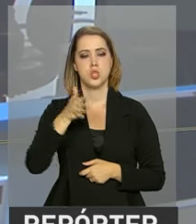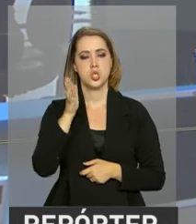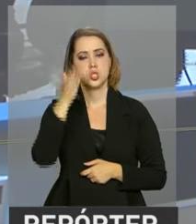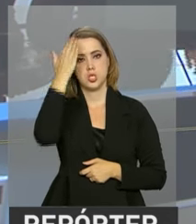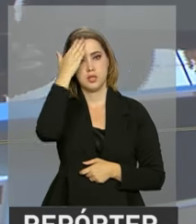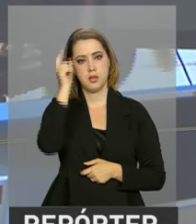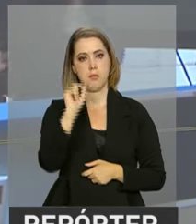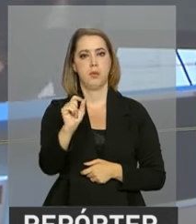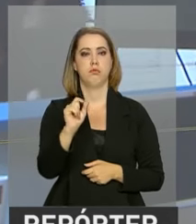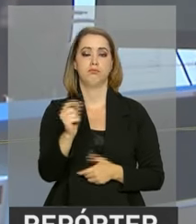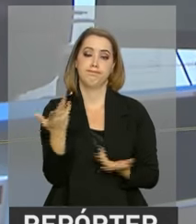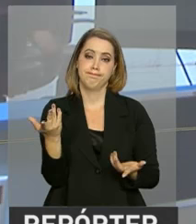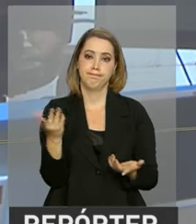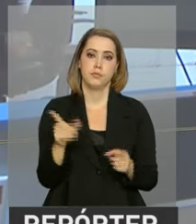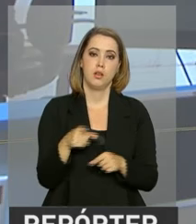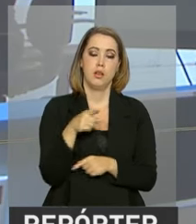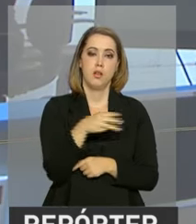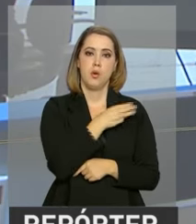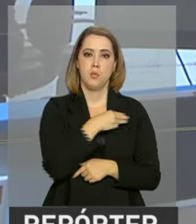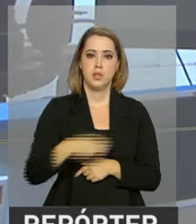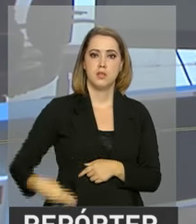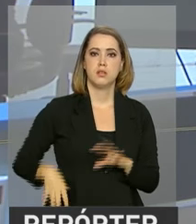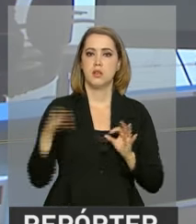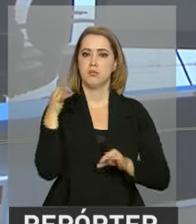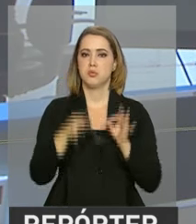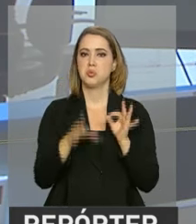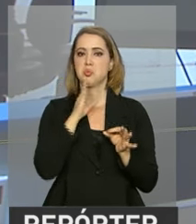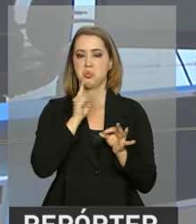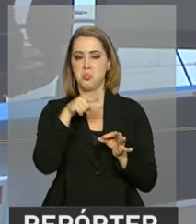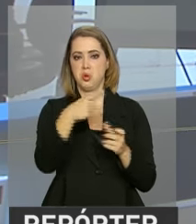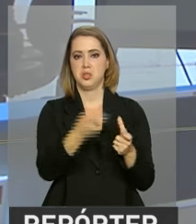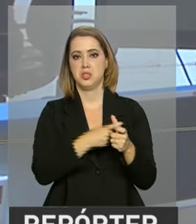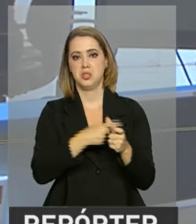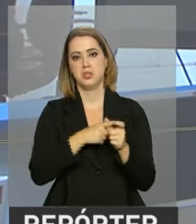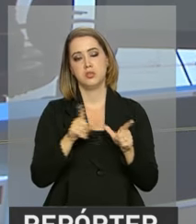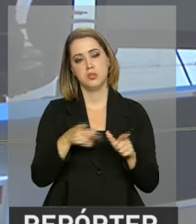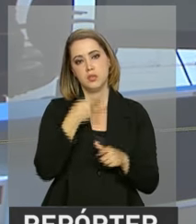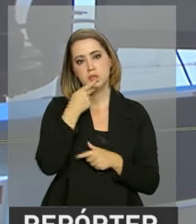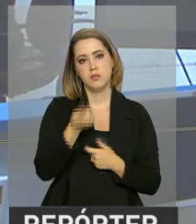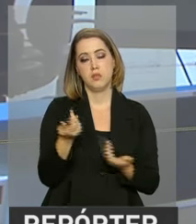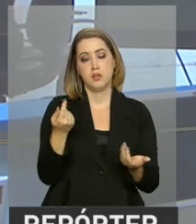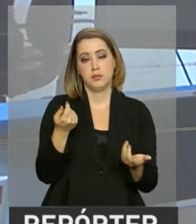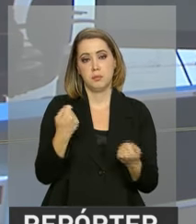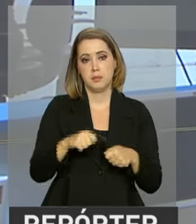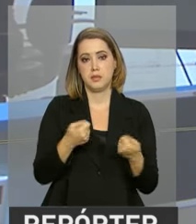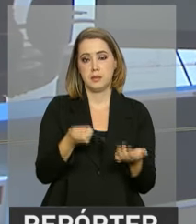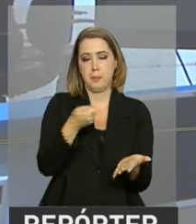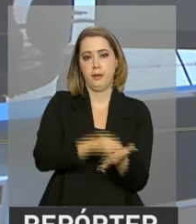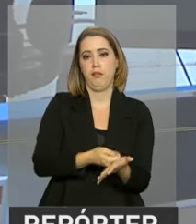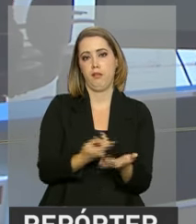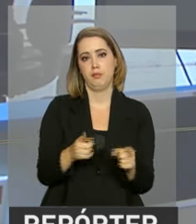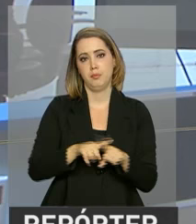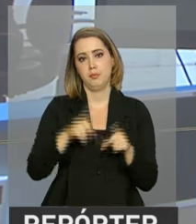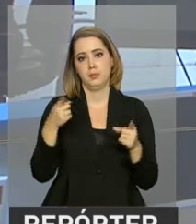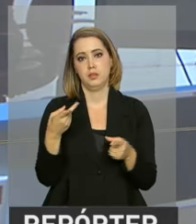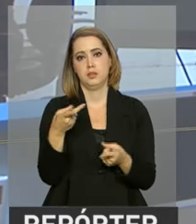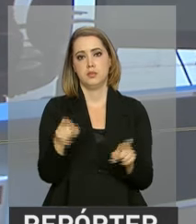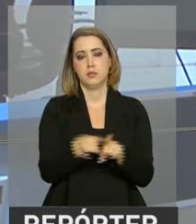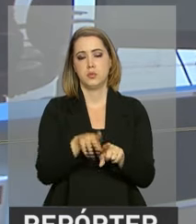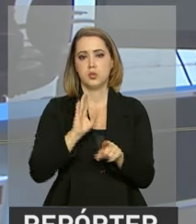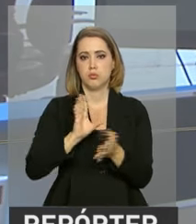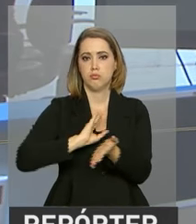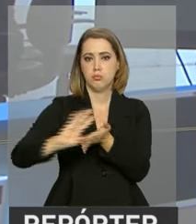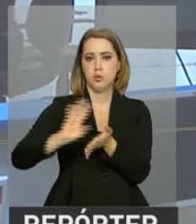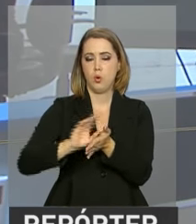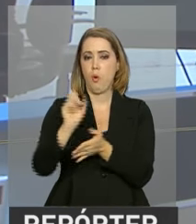em nota o Ministério da Justiça reconhece a dívida e afirma que vem se esforçando para quitá-la a nota diz ainda que já foram